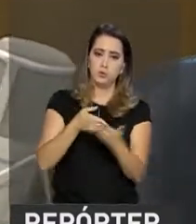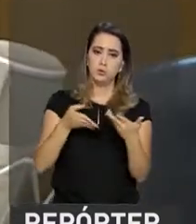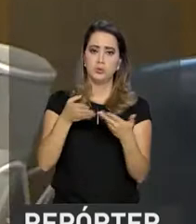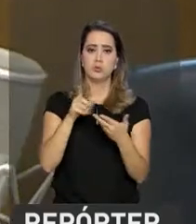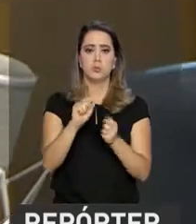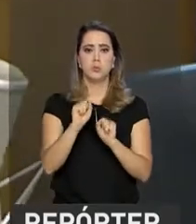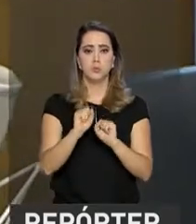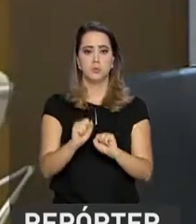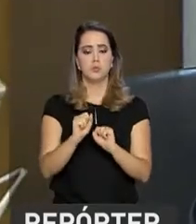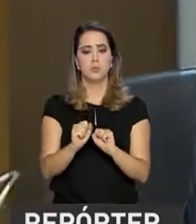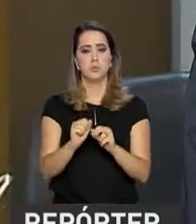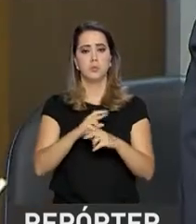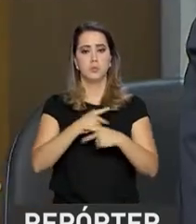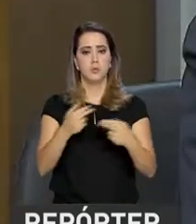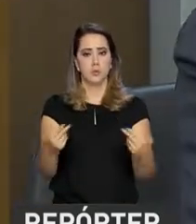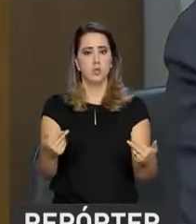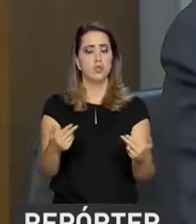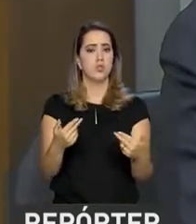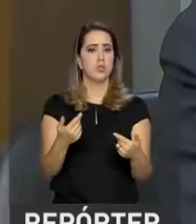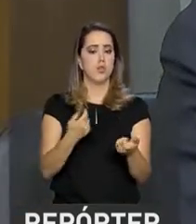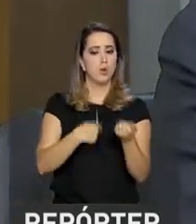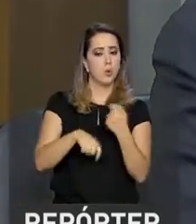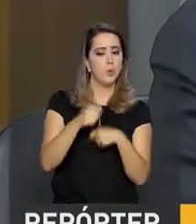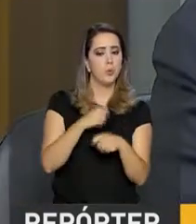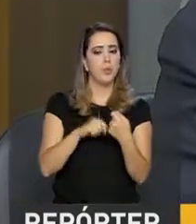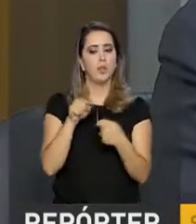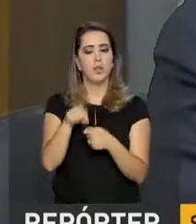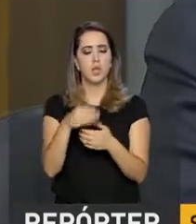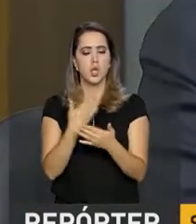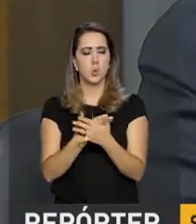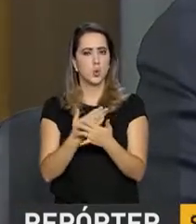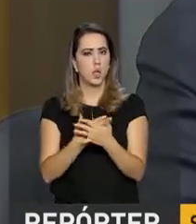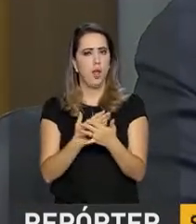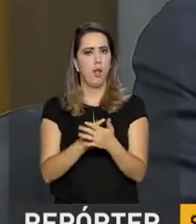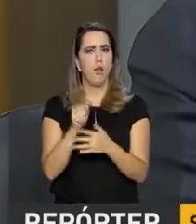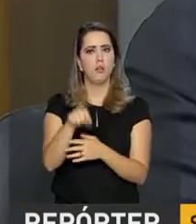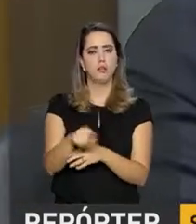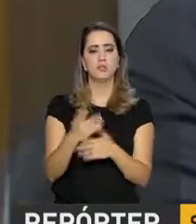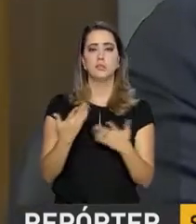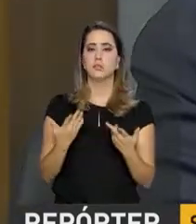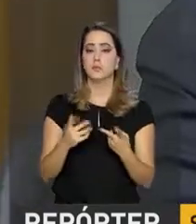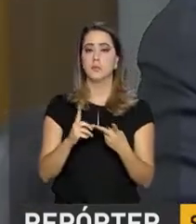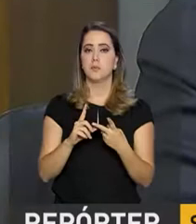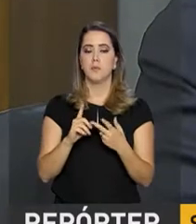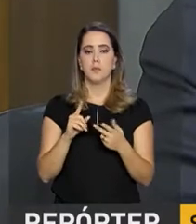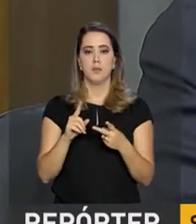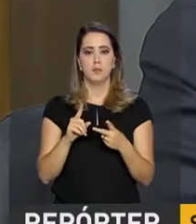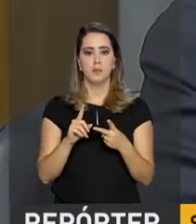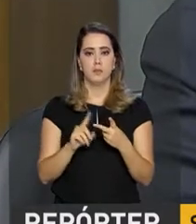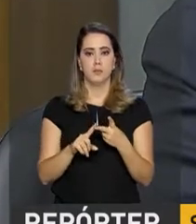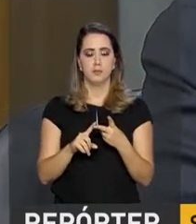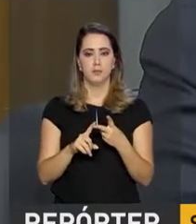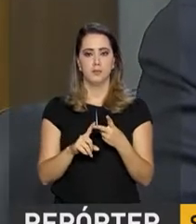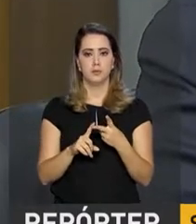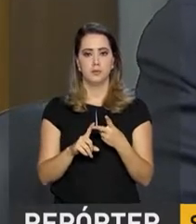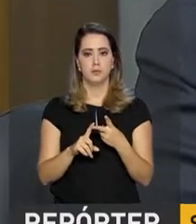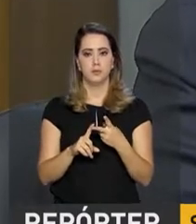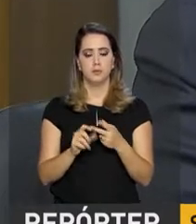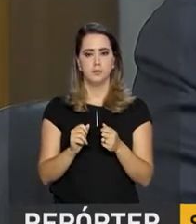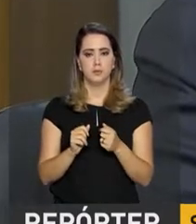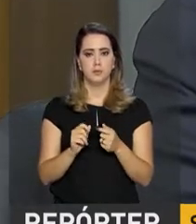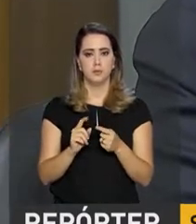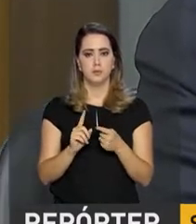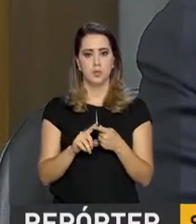dia que você vai poder ter atividades econômicas planejadas estudadas e também é sobre um